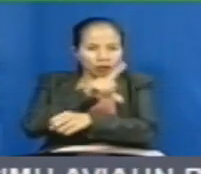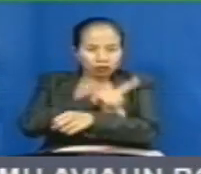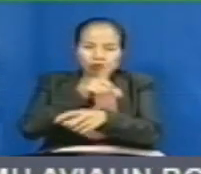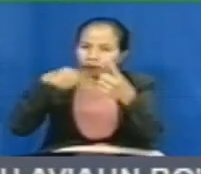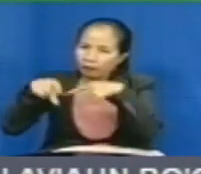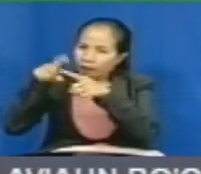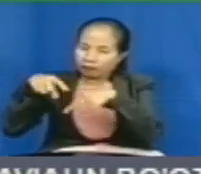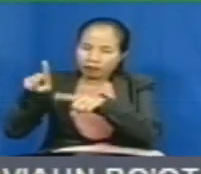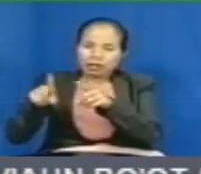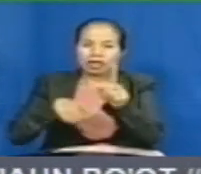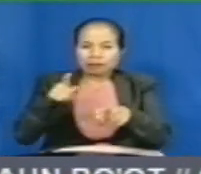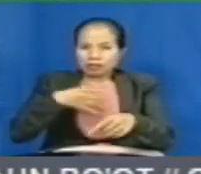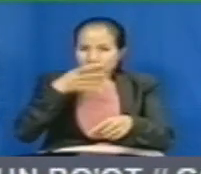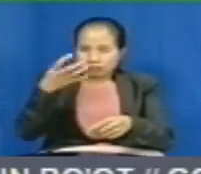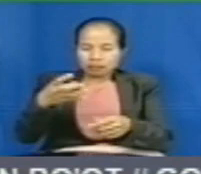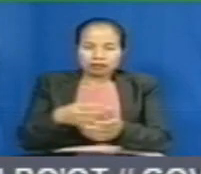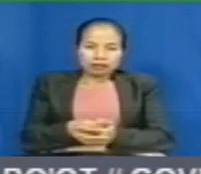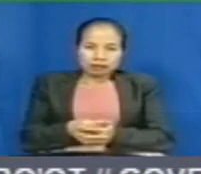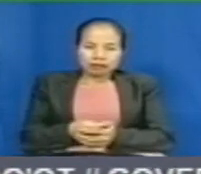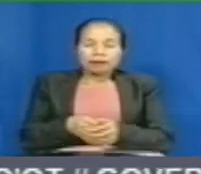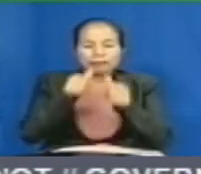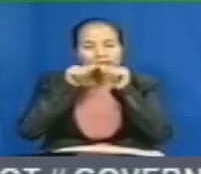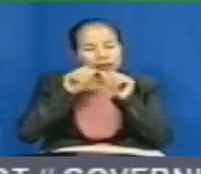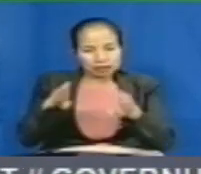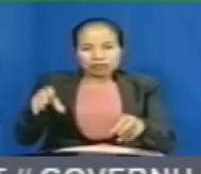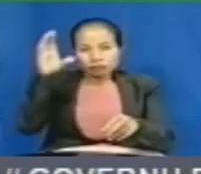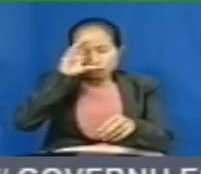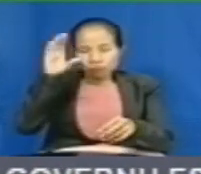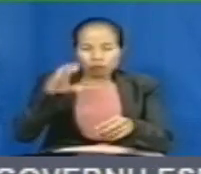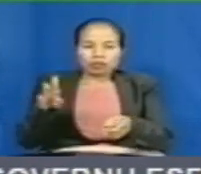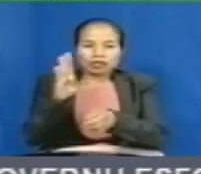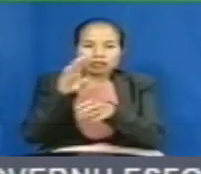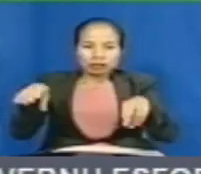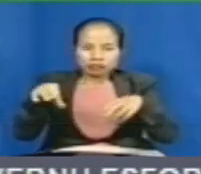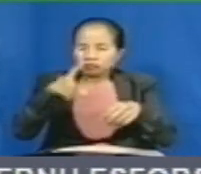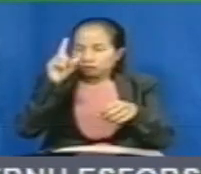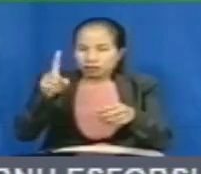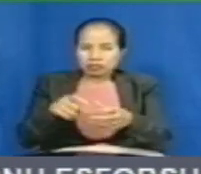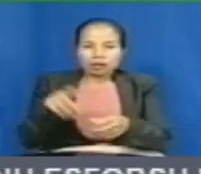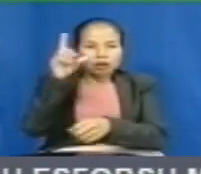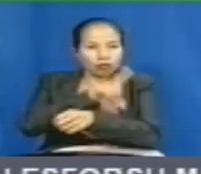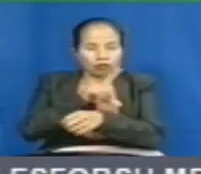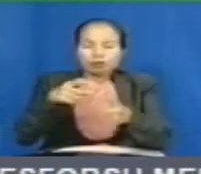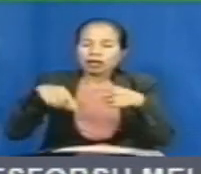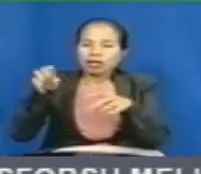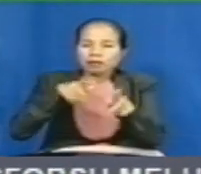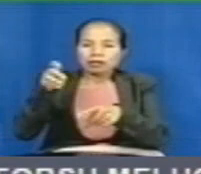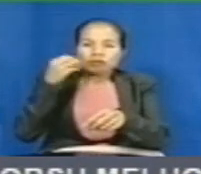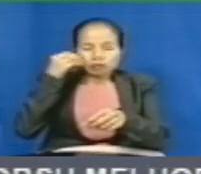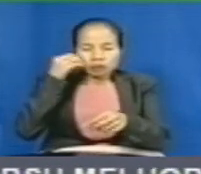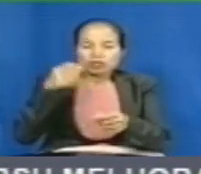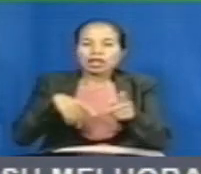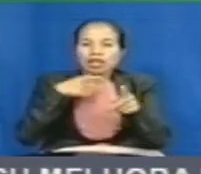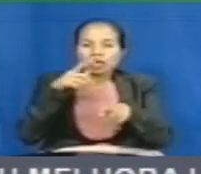na. Bersisa buka rasif. Nah, ita sirau fut mutin los ma ita lor lor ba ema ni umamu sema dian saida ba ita.